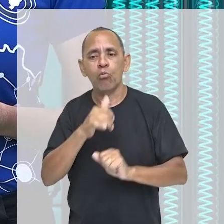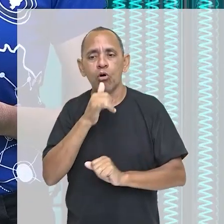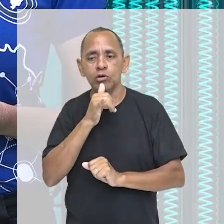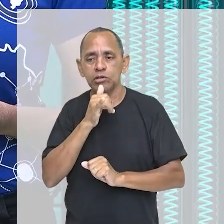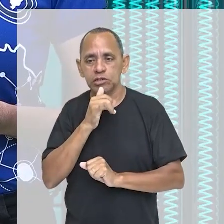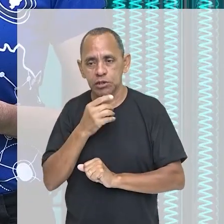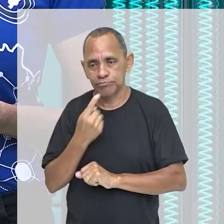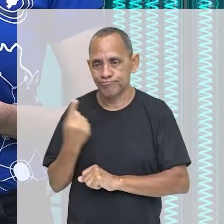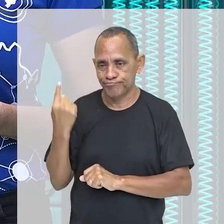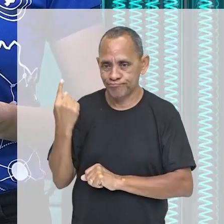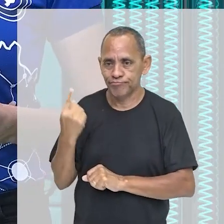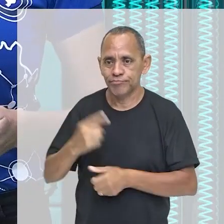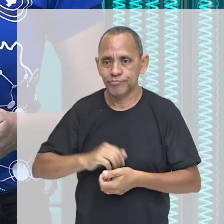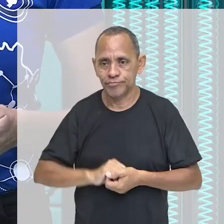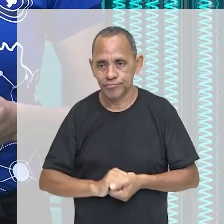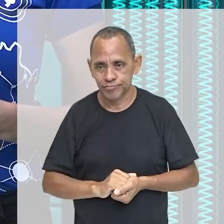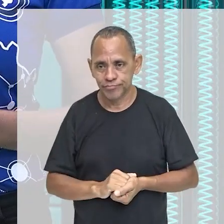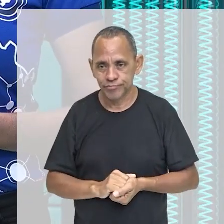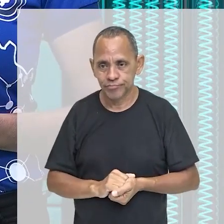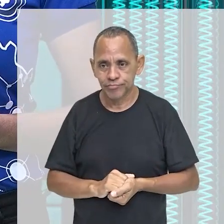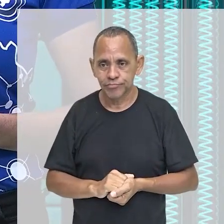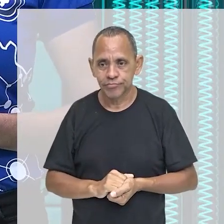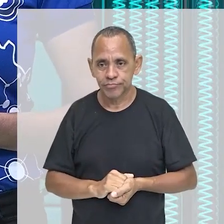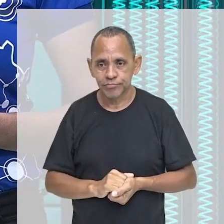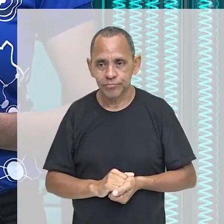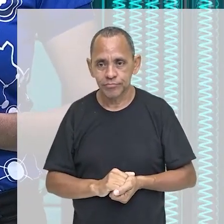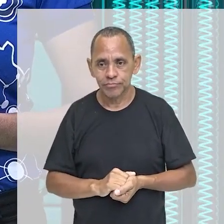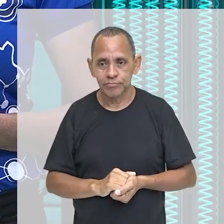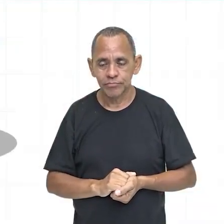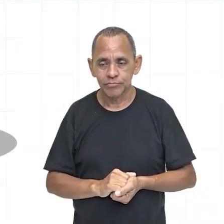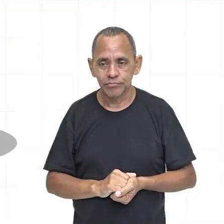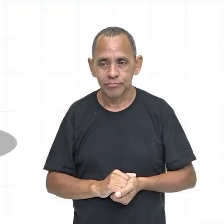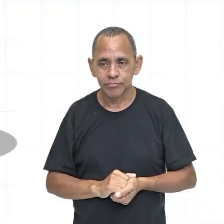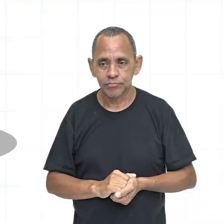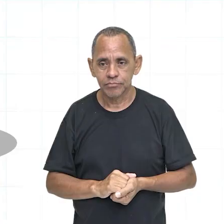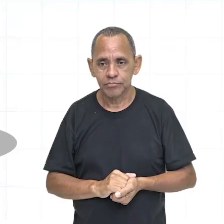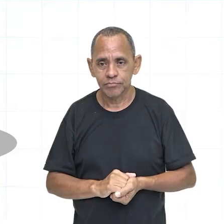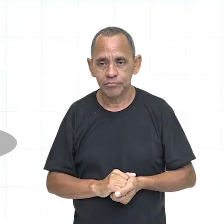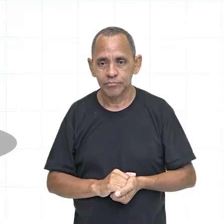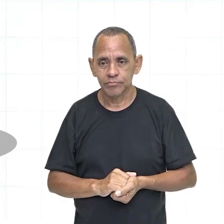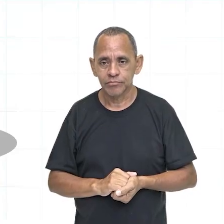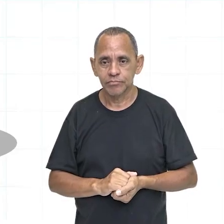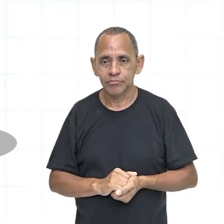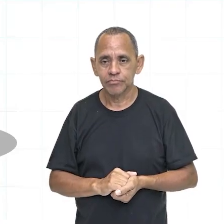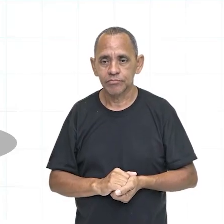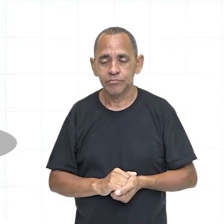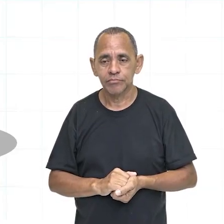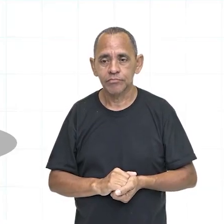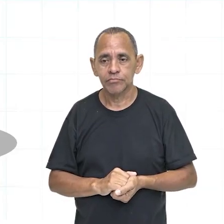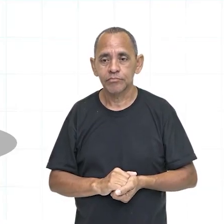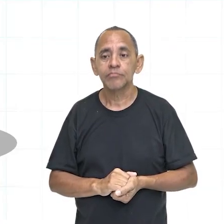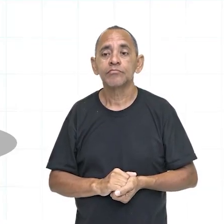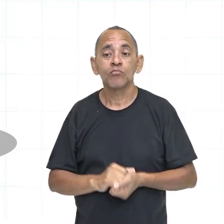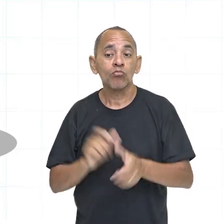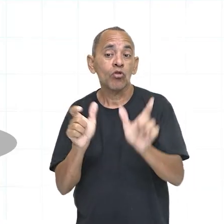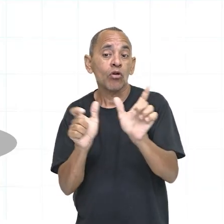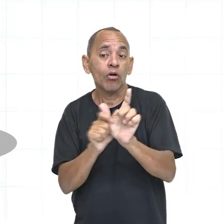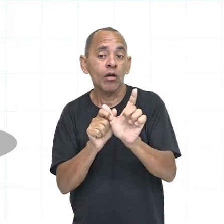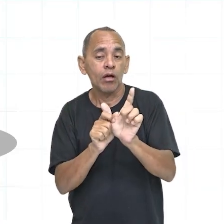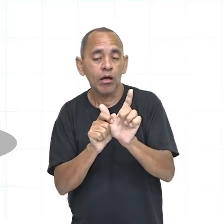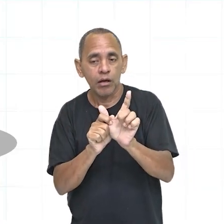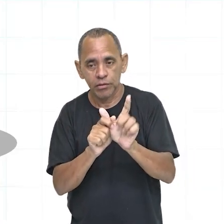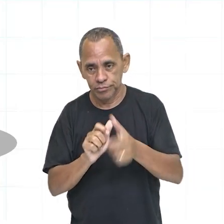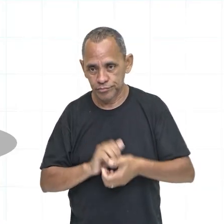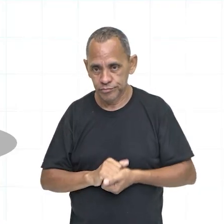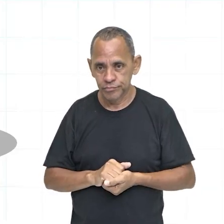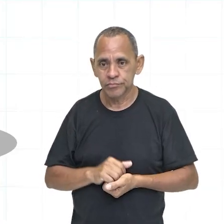de linking words. Agora, vamos ver mais um tipo de conjunção. Acompanhe. Conjunções adversativas.